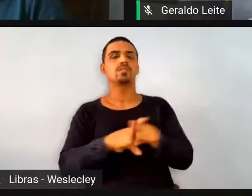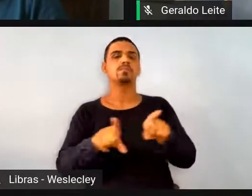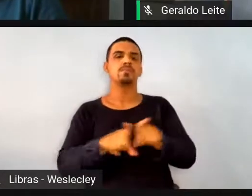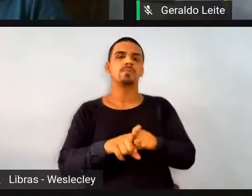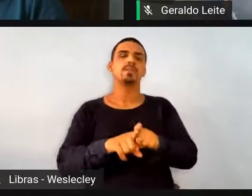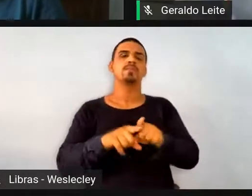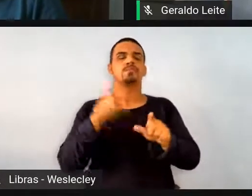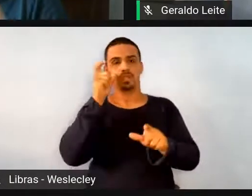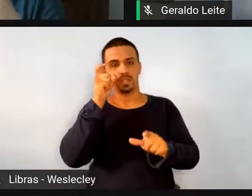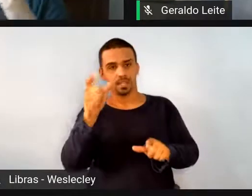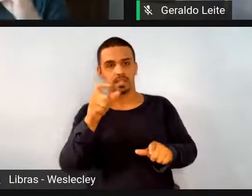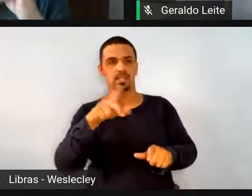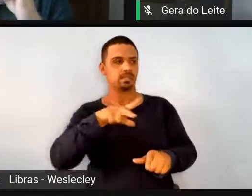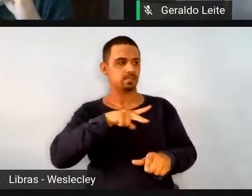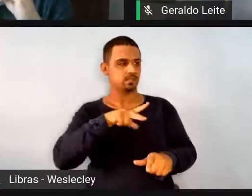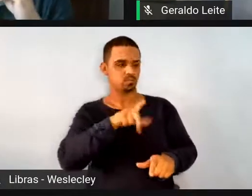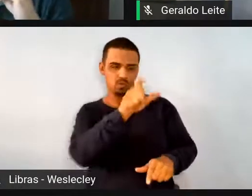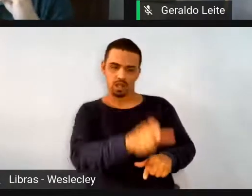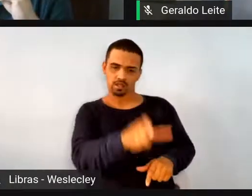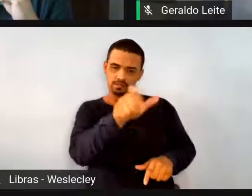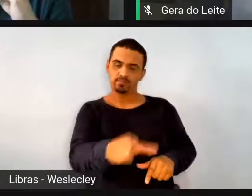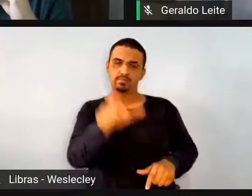interesses específicos. Né?